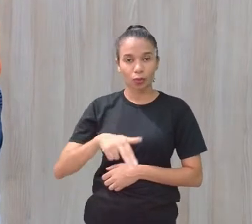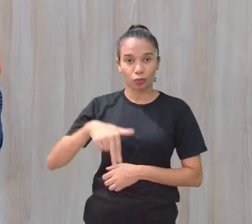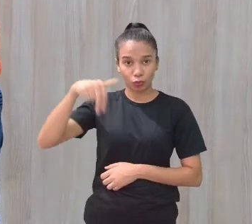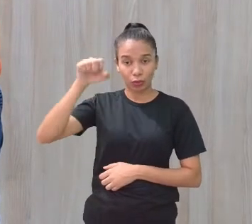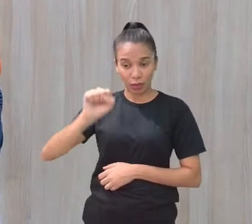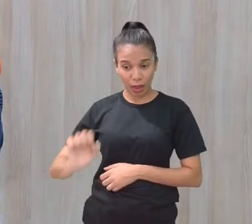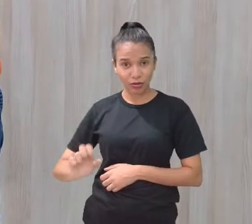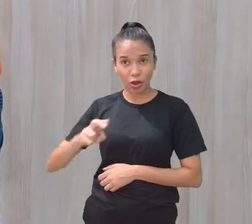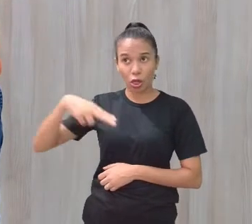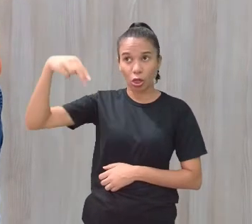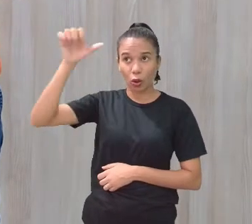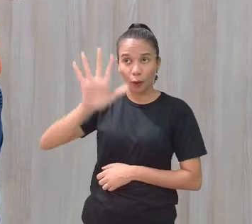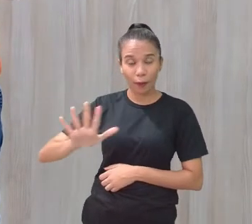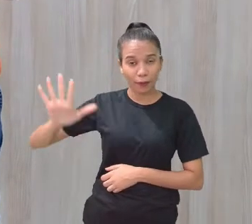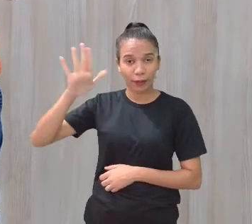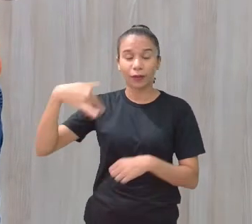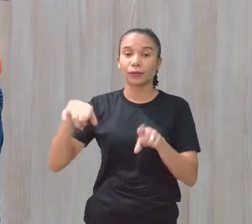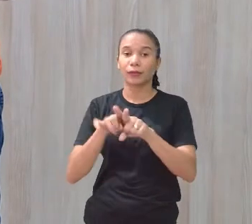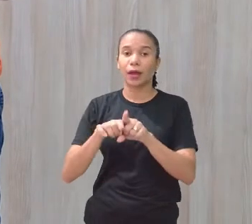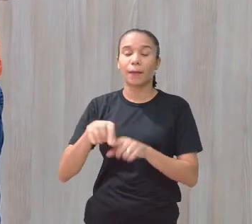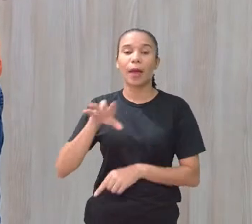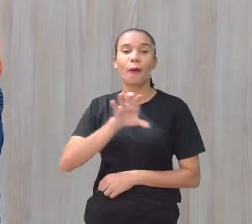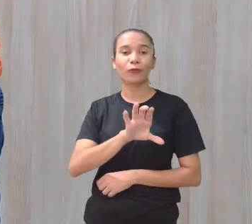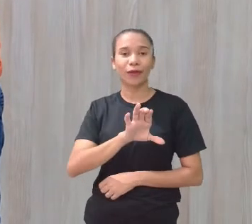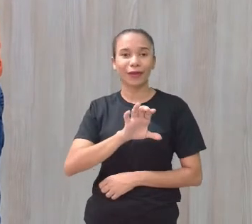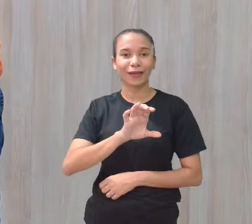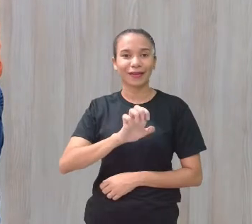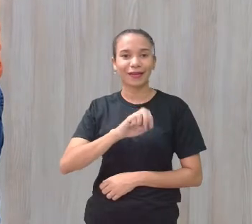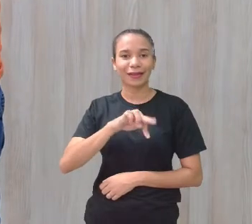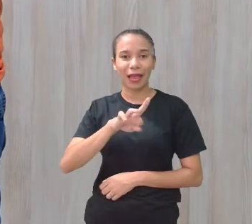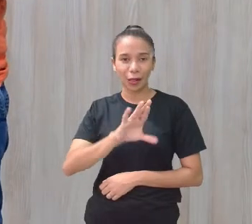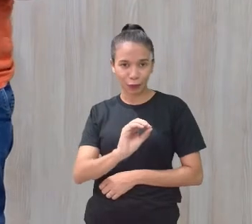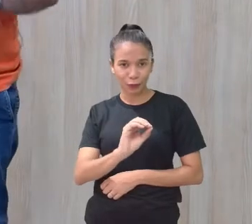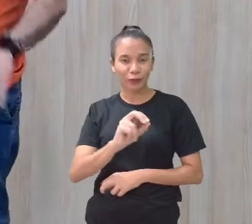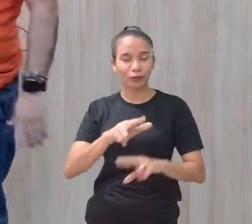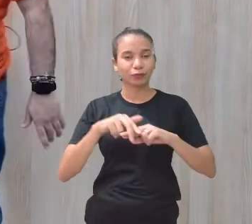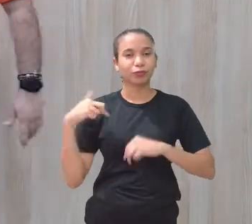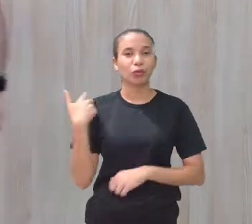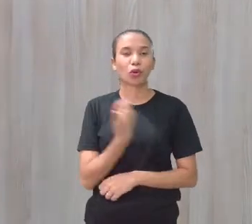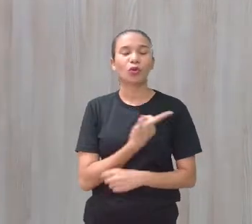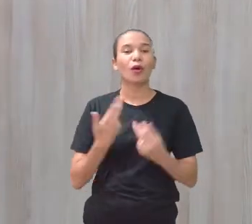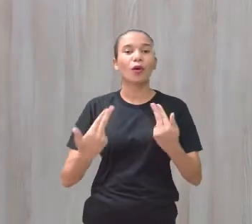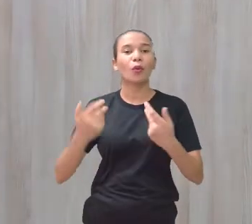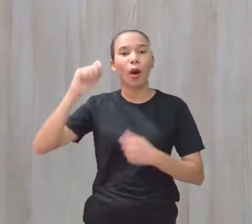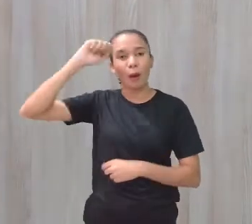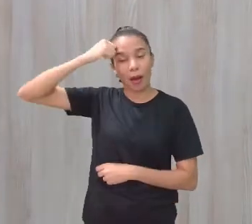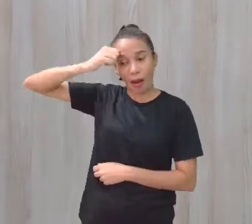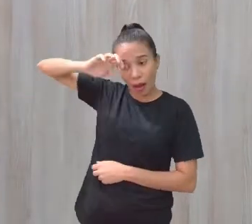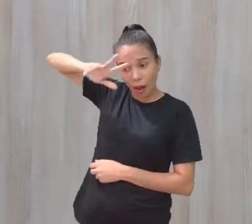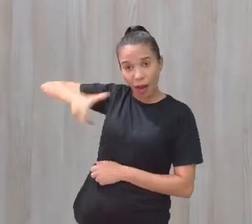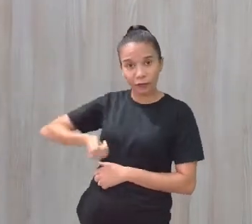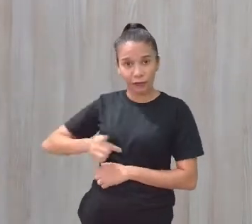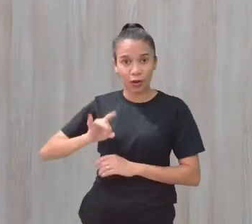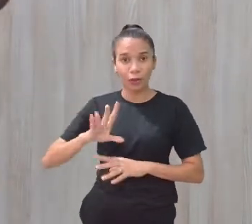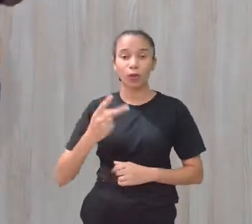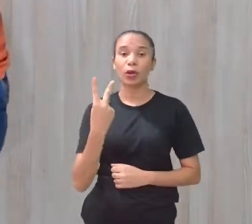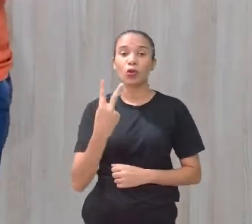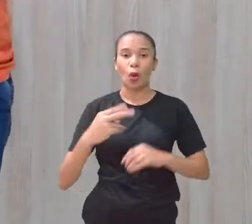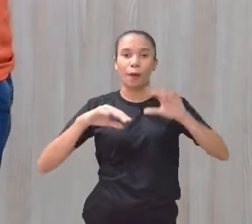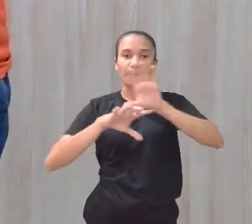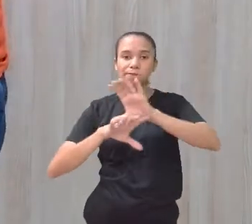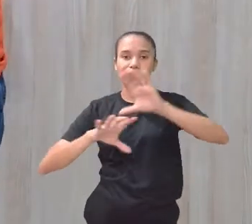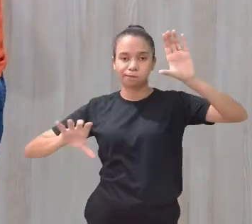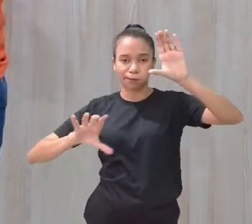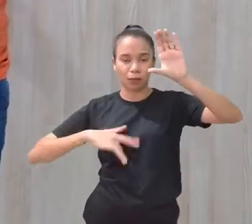Sudeste, Nordeste e Centro-Oeste. É como se a gente dividisse a África aqui em 2 regiões, a